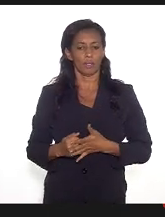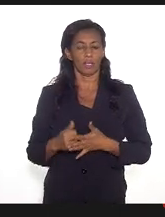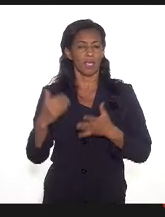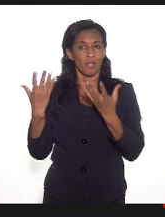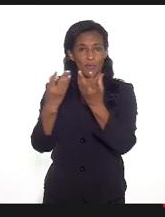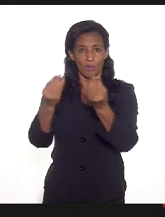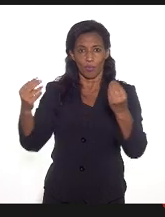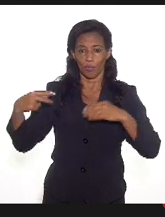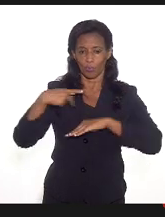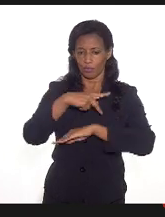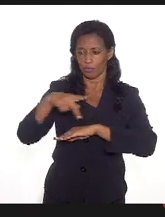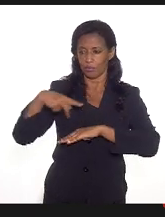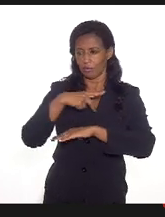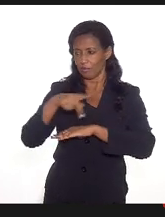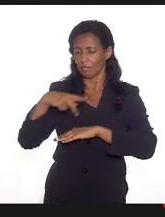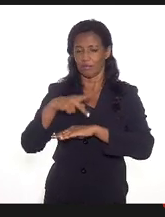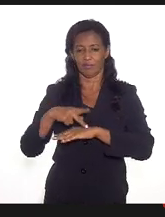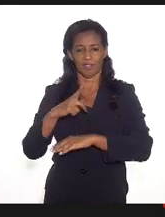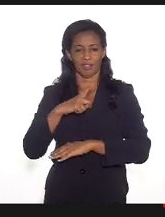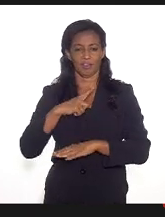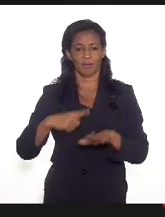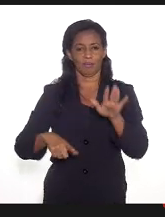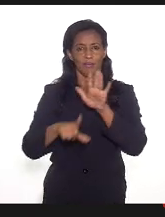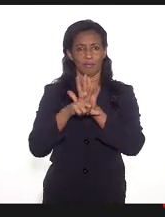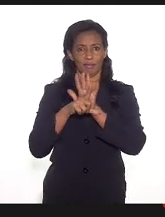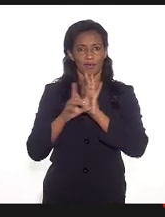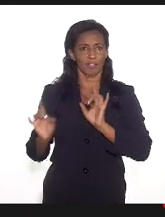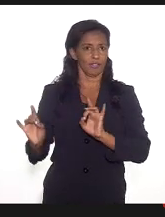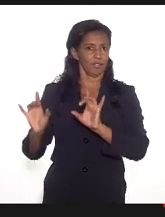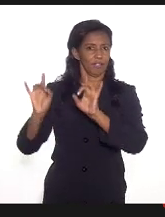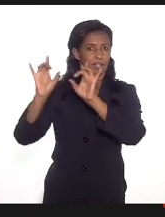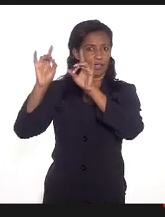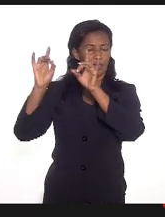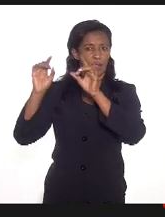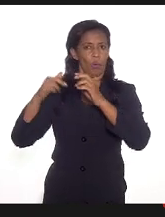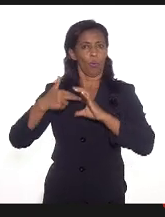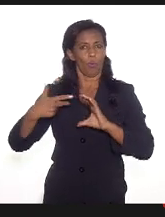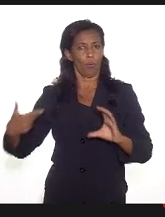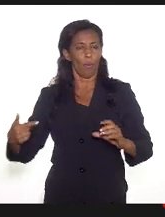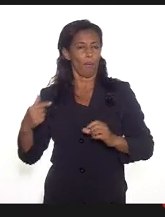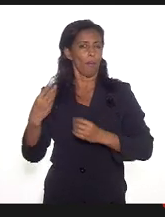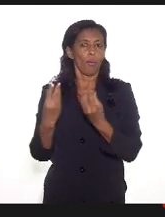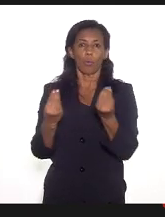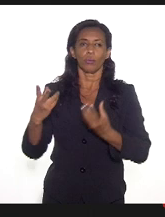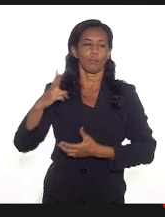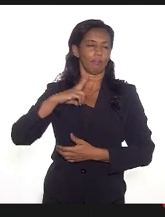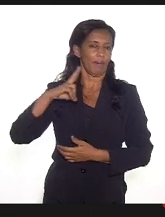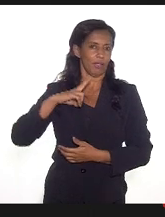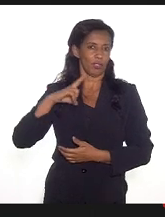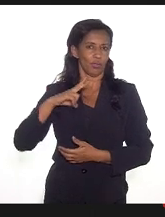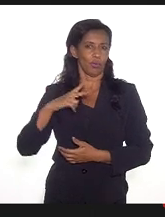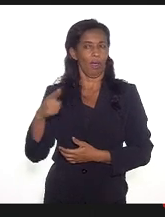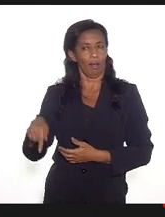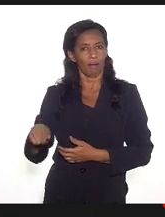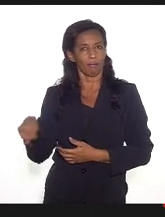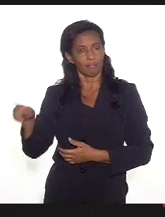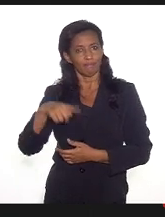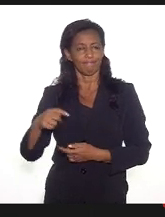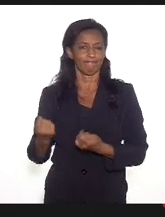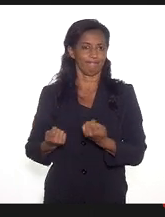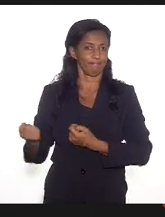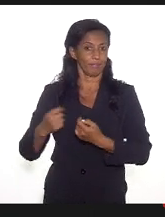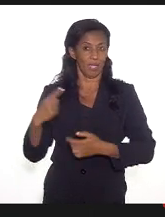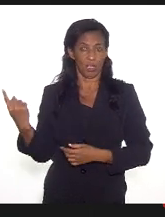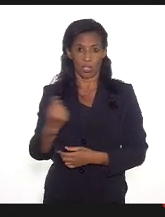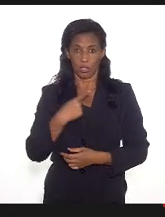países, mas existe uma legislação muito específica e uma característica muito particular desse negócio. E